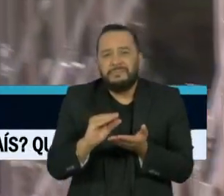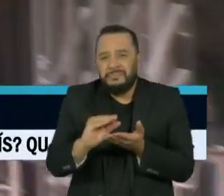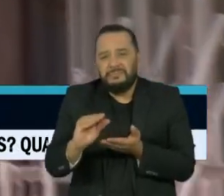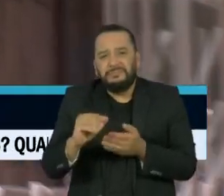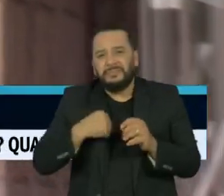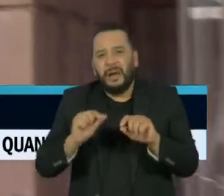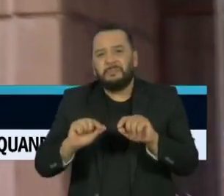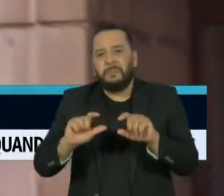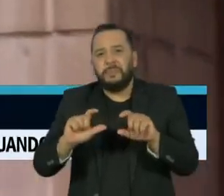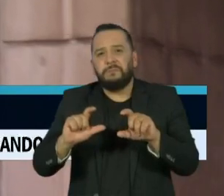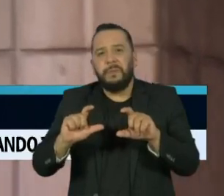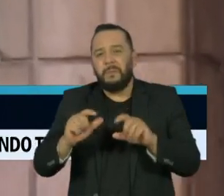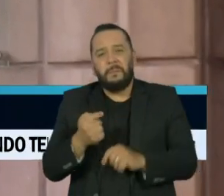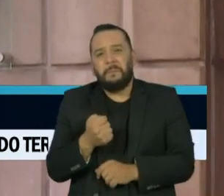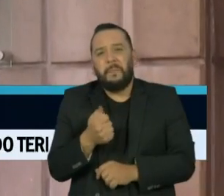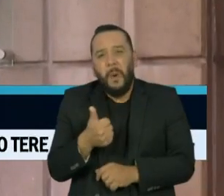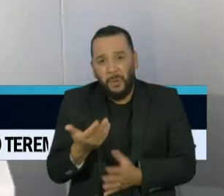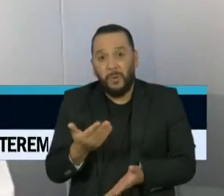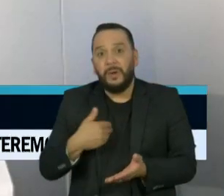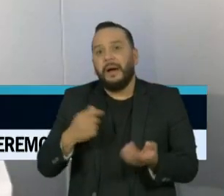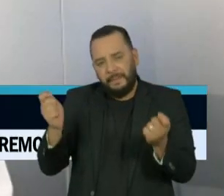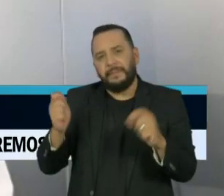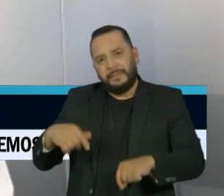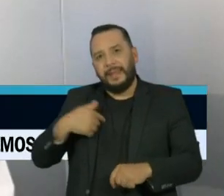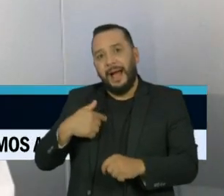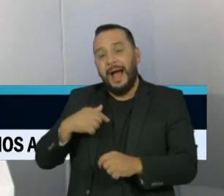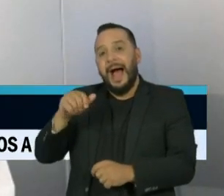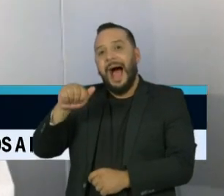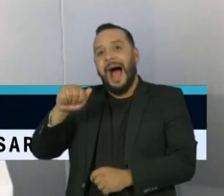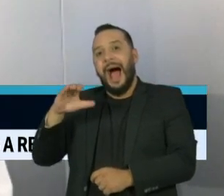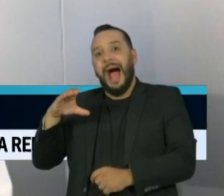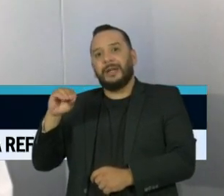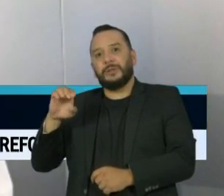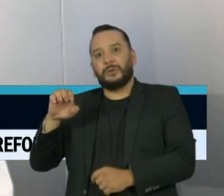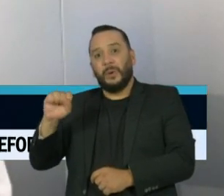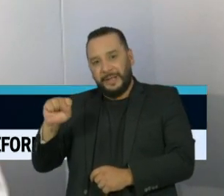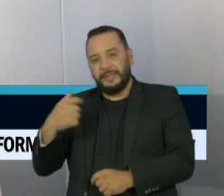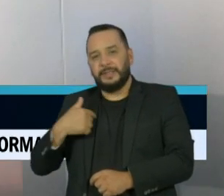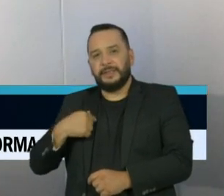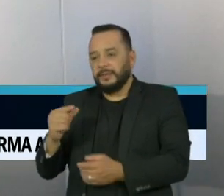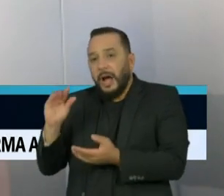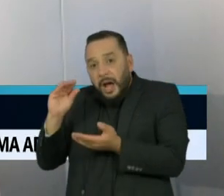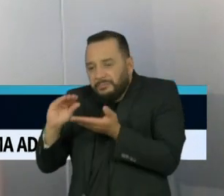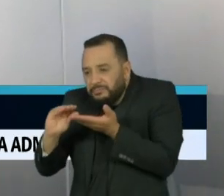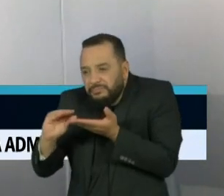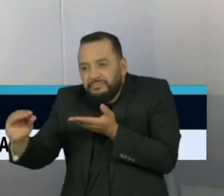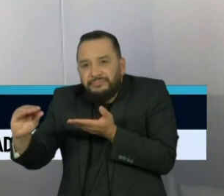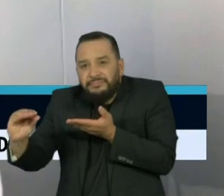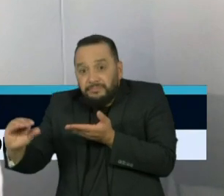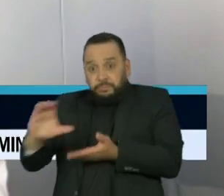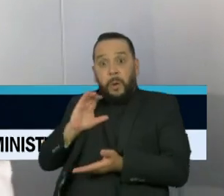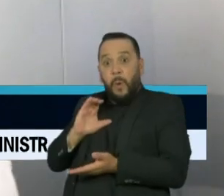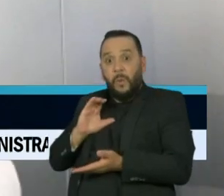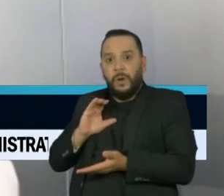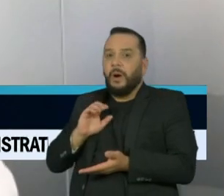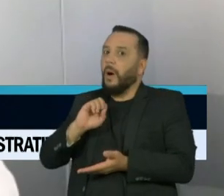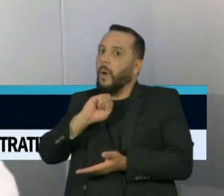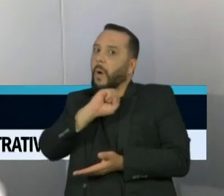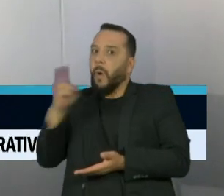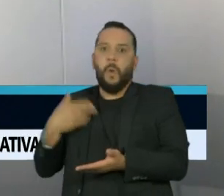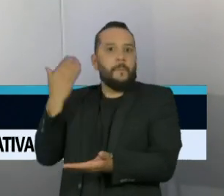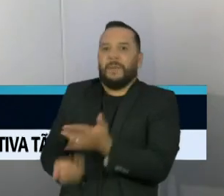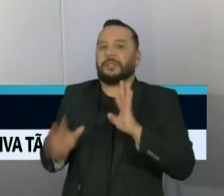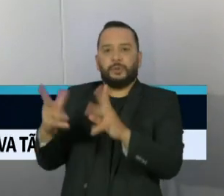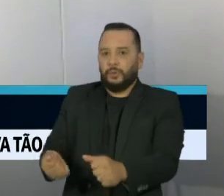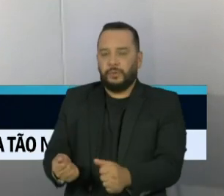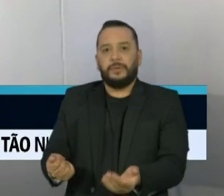uma oportunidade de aumentar ganhos. É muito importante ter em mente a relação risco-retorno, né? Quanto mais risco eu corro,